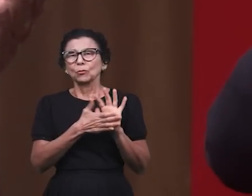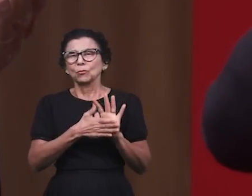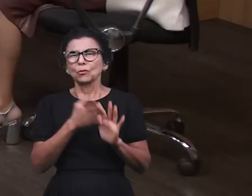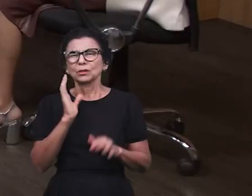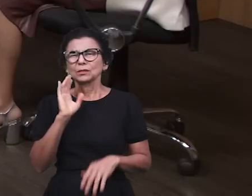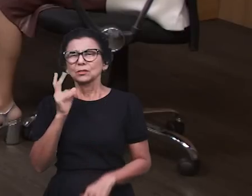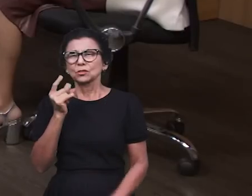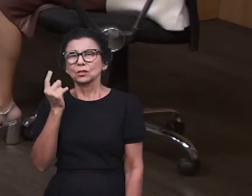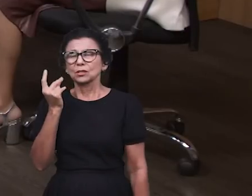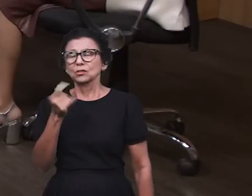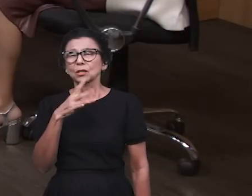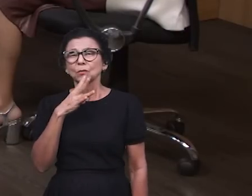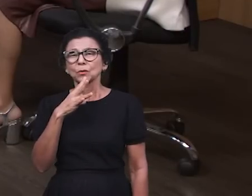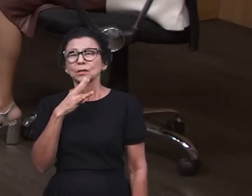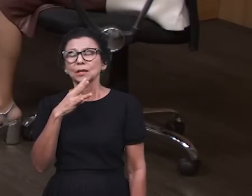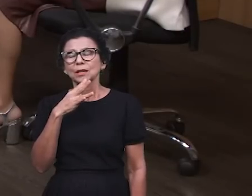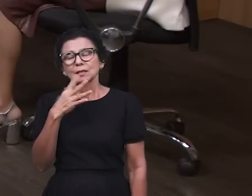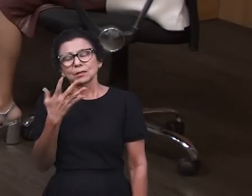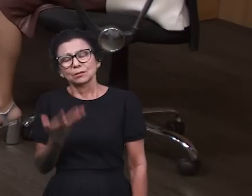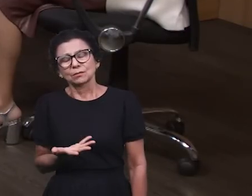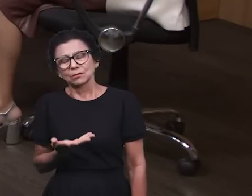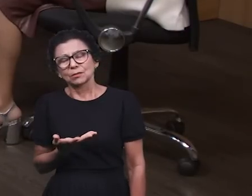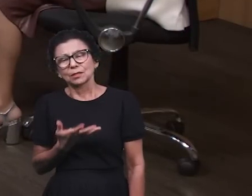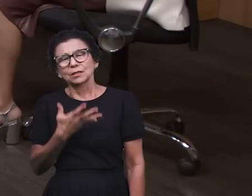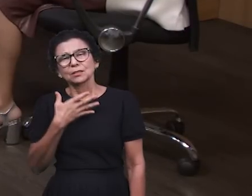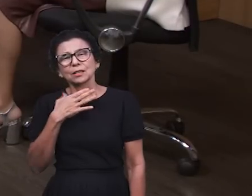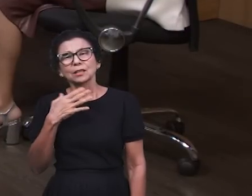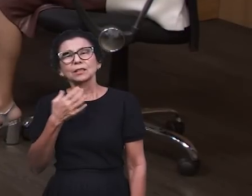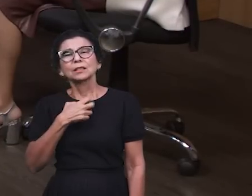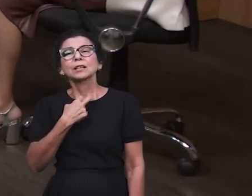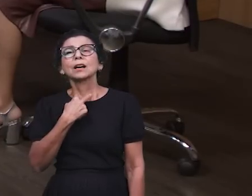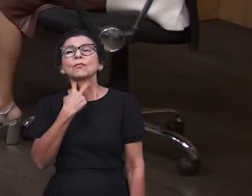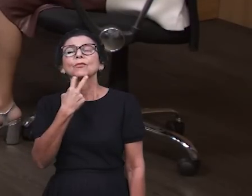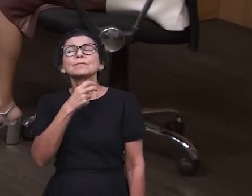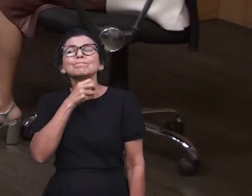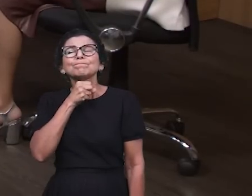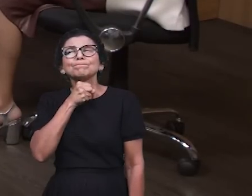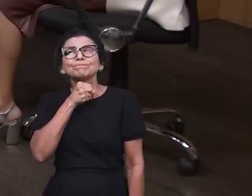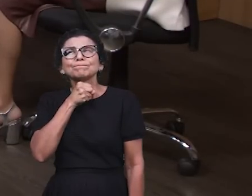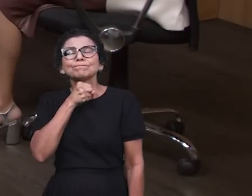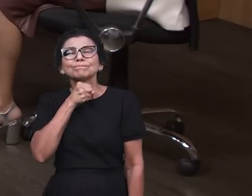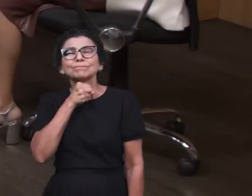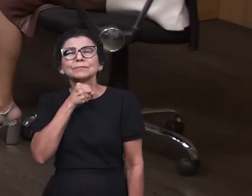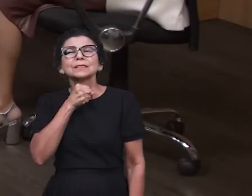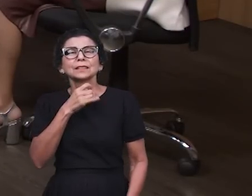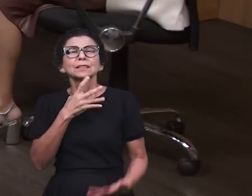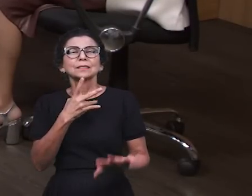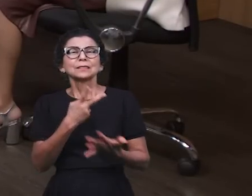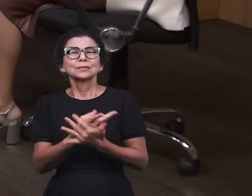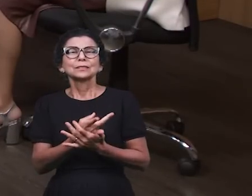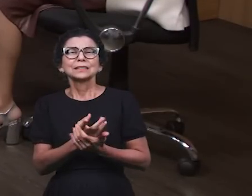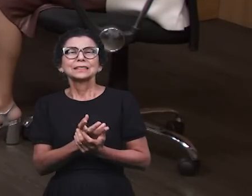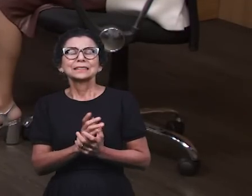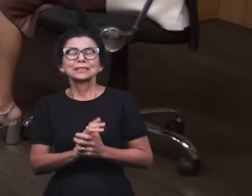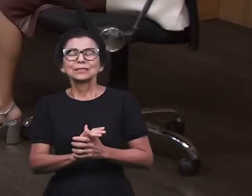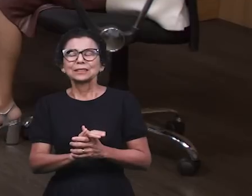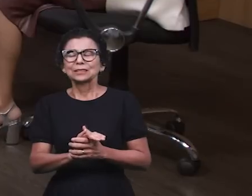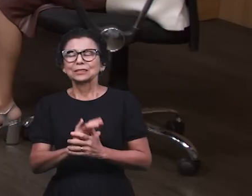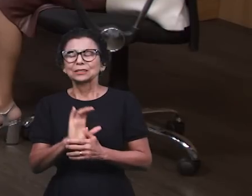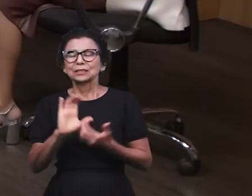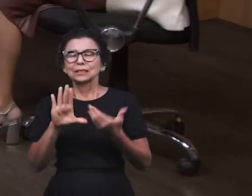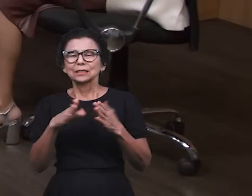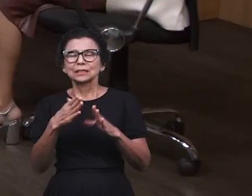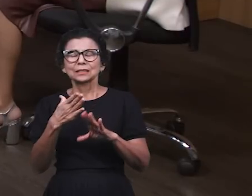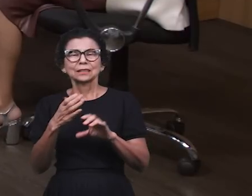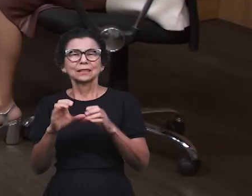cantou... Muito. O Grande Amor, por exemplo. Eu já corri o risco algumas vezes de ter que parar de cantar,